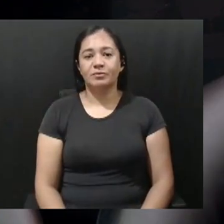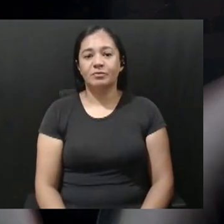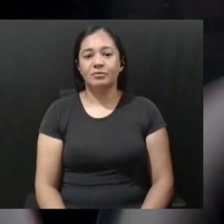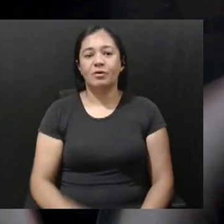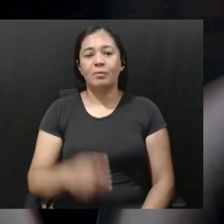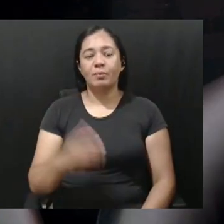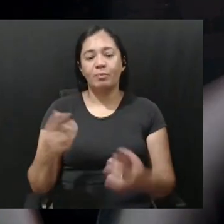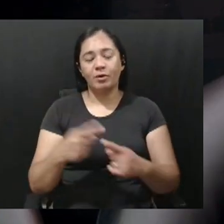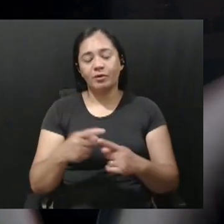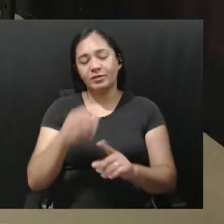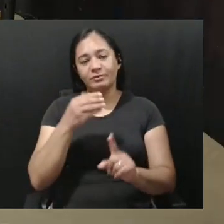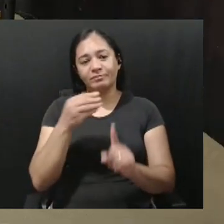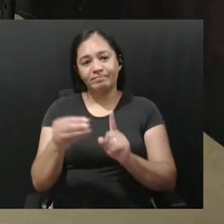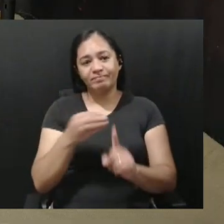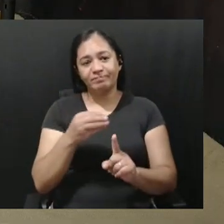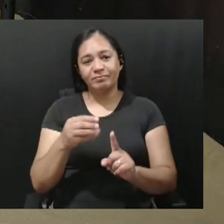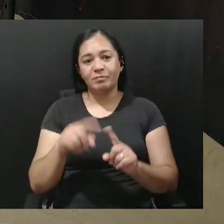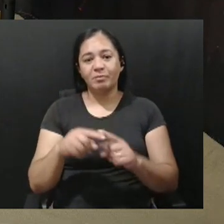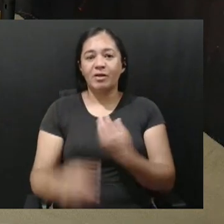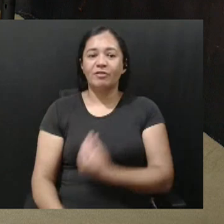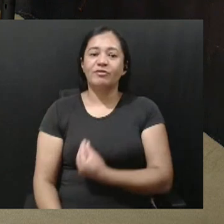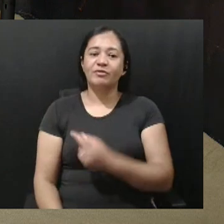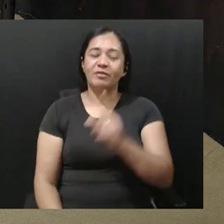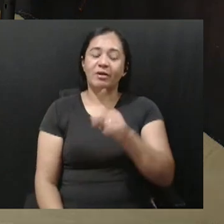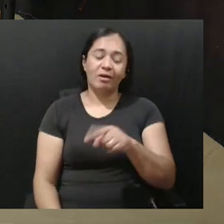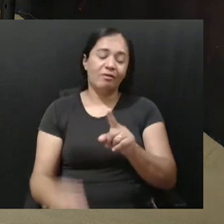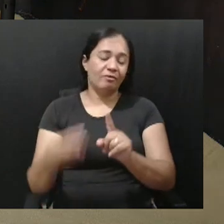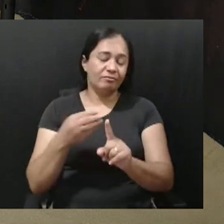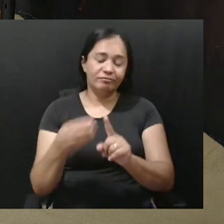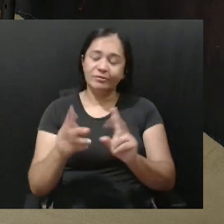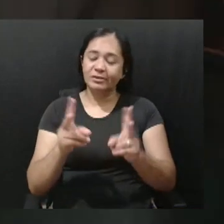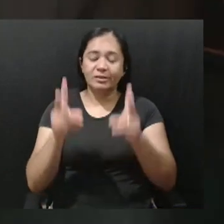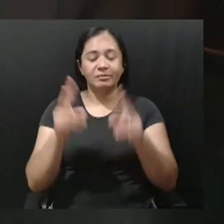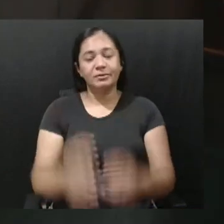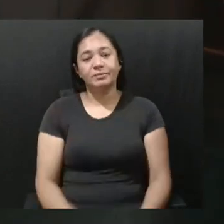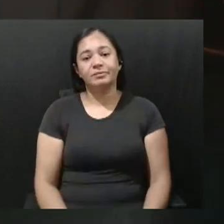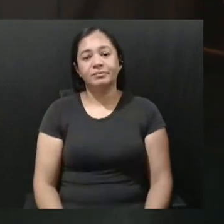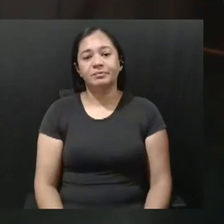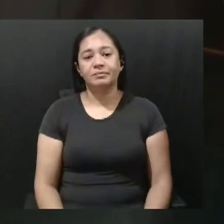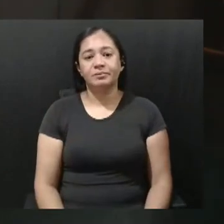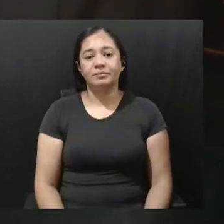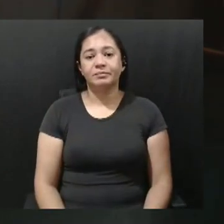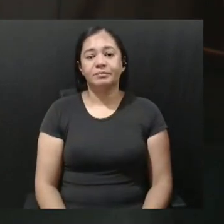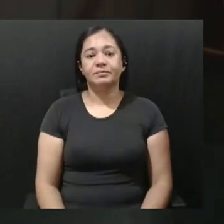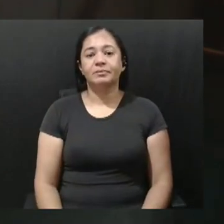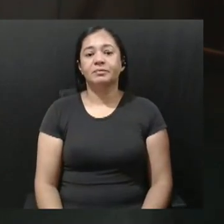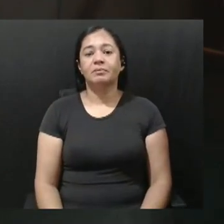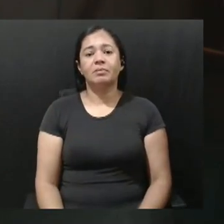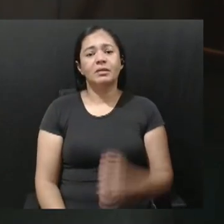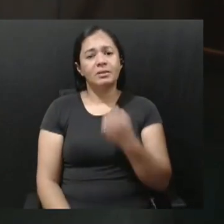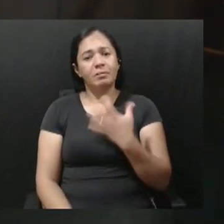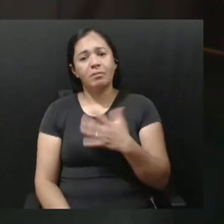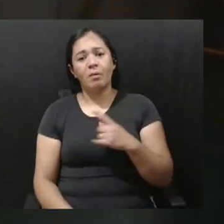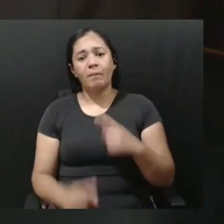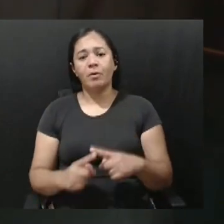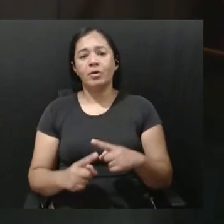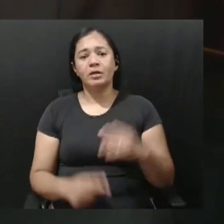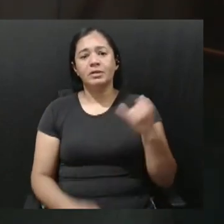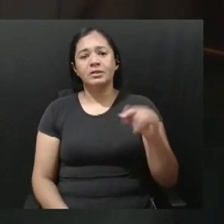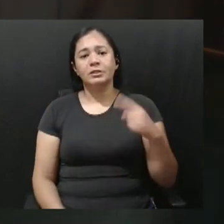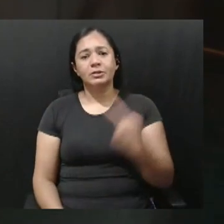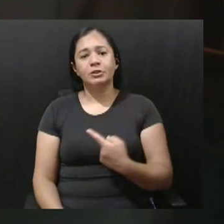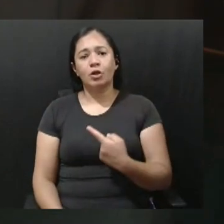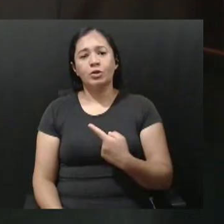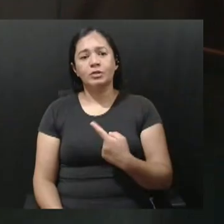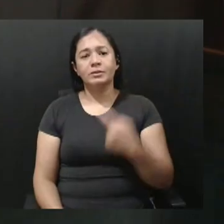viver a vulnerabilidade, né, não tem Exato, como mas você fugir disso. sabe que vale a pena, gente? Porque se a gente parar para analisar, nós